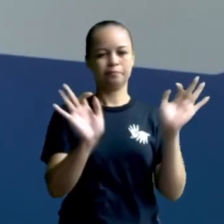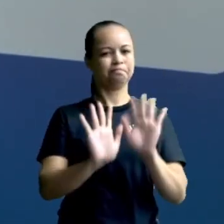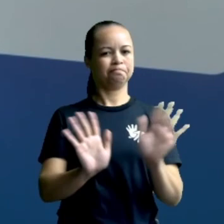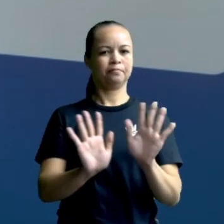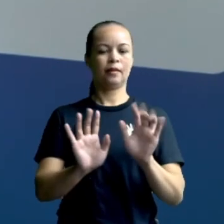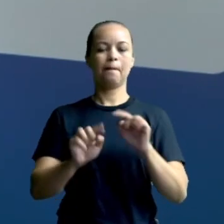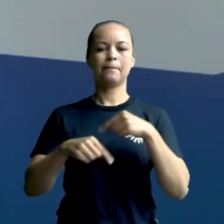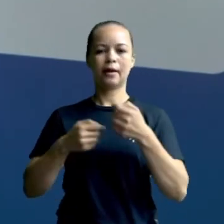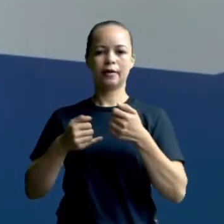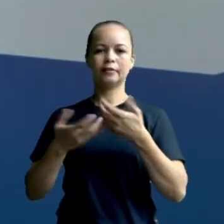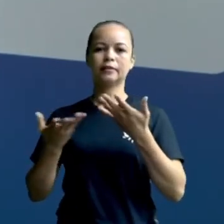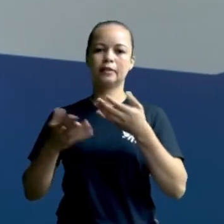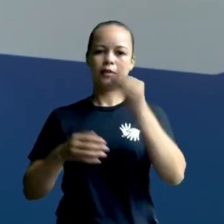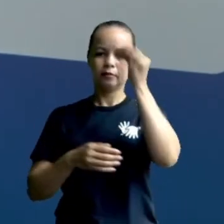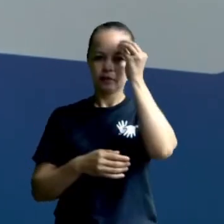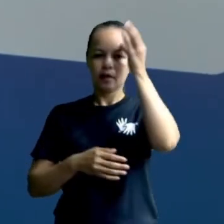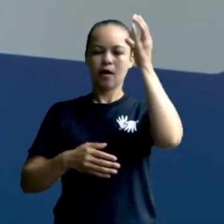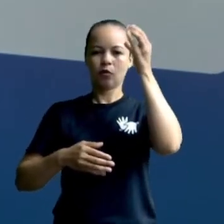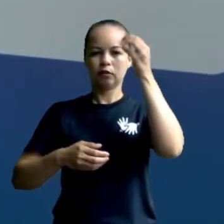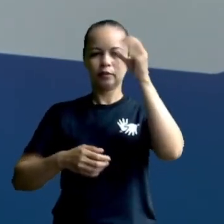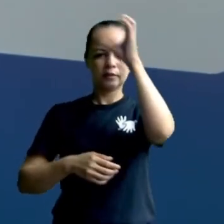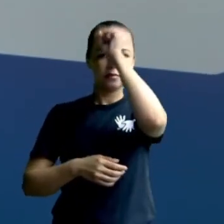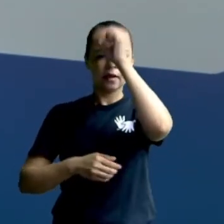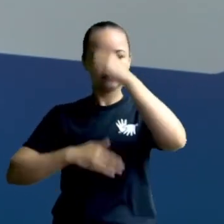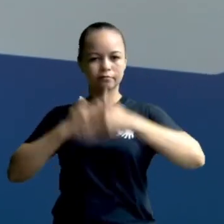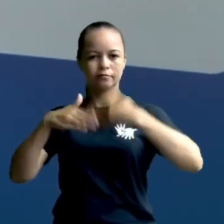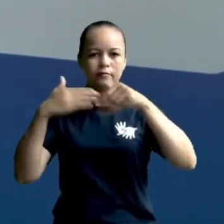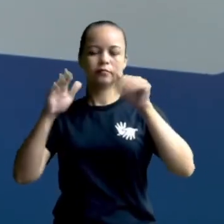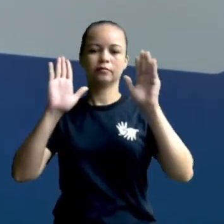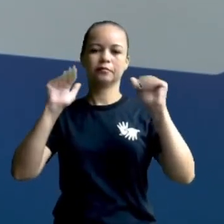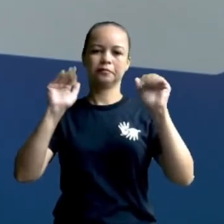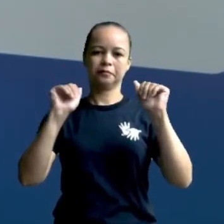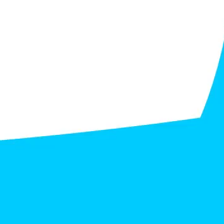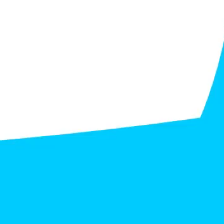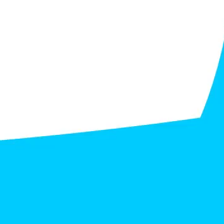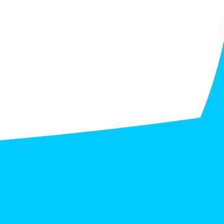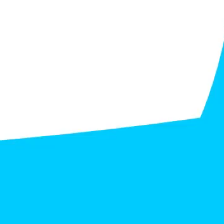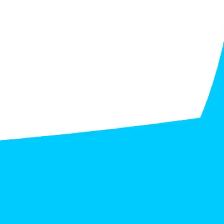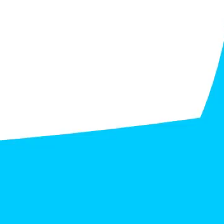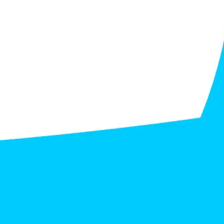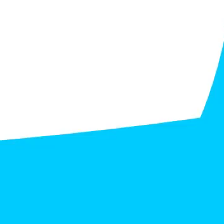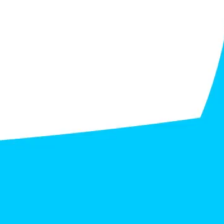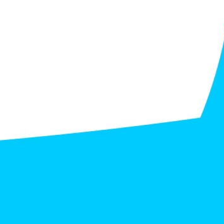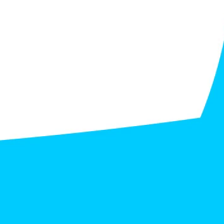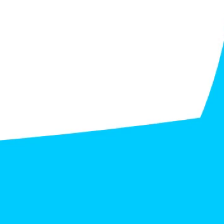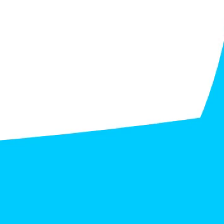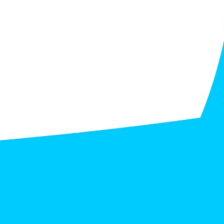Construir pontes. Bons estudos. Tchau, tchau. Tchau, tchau.